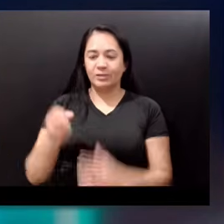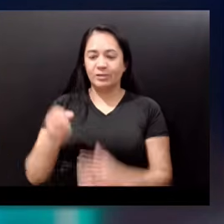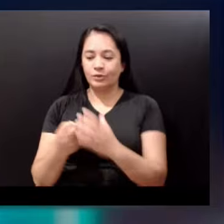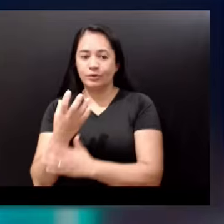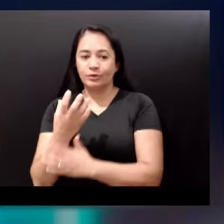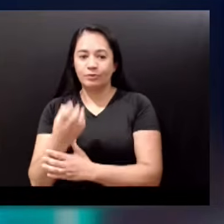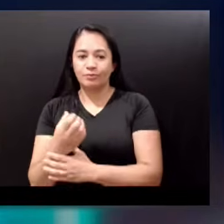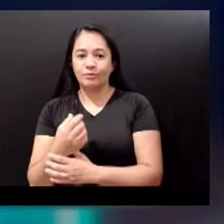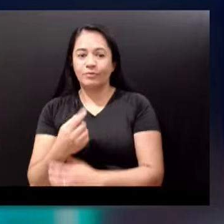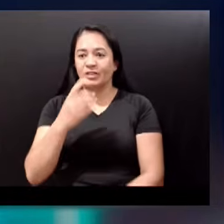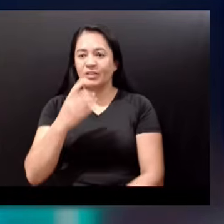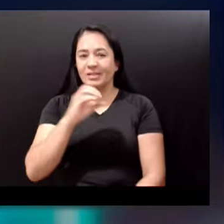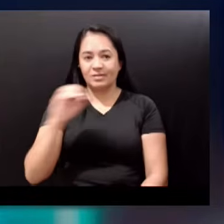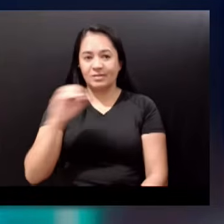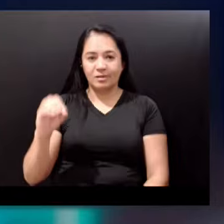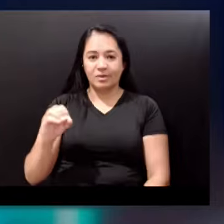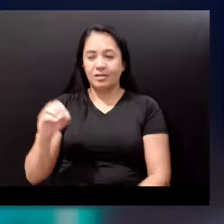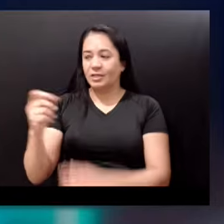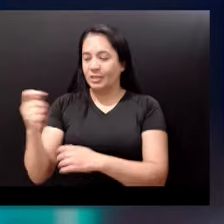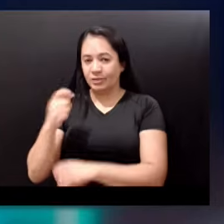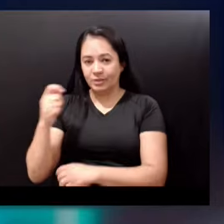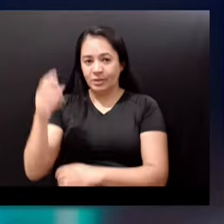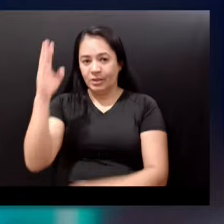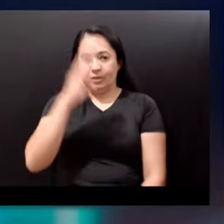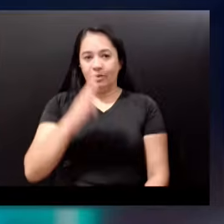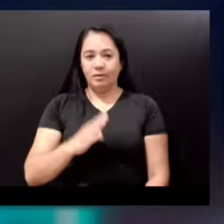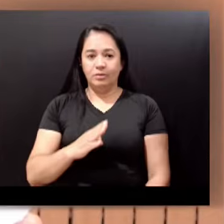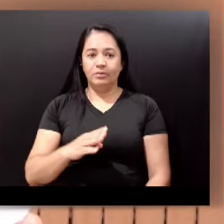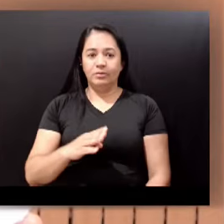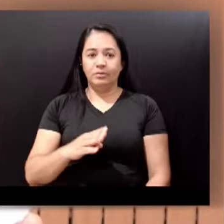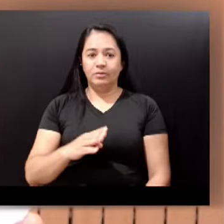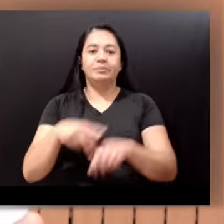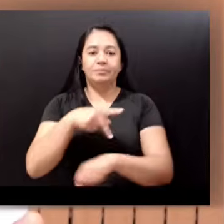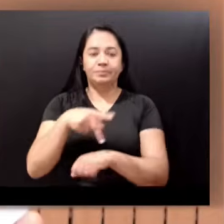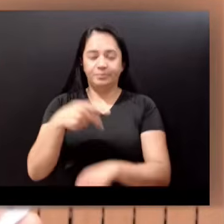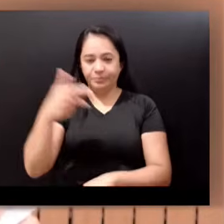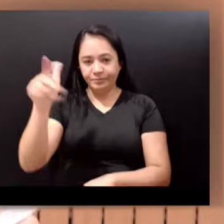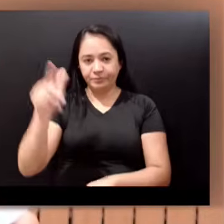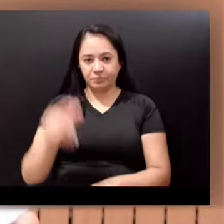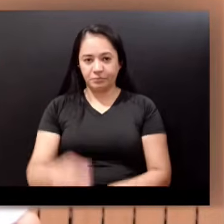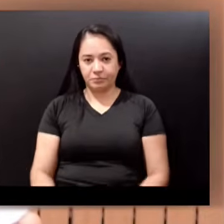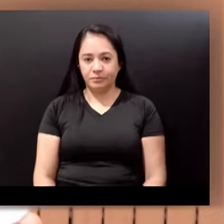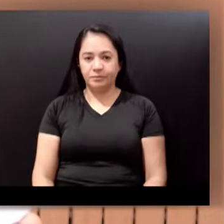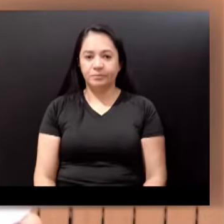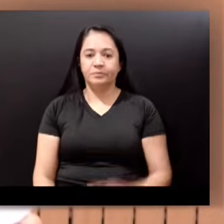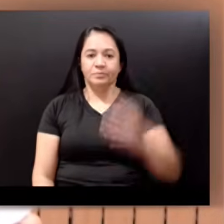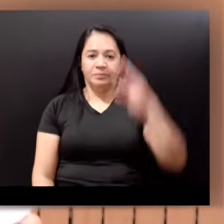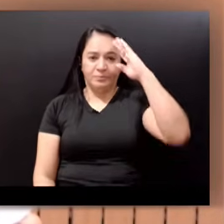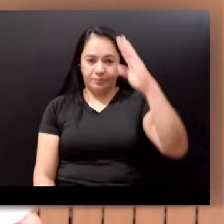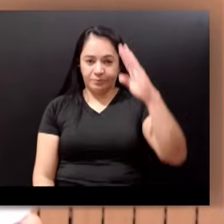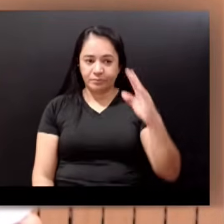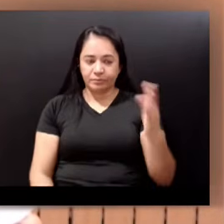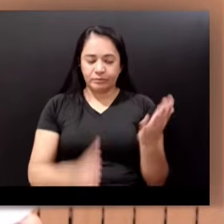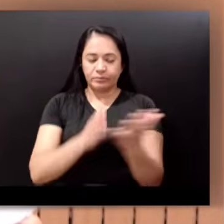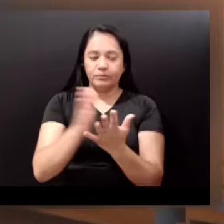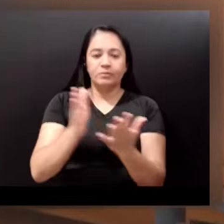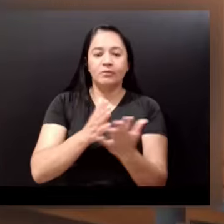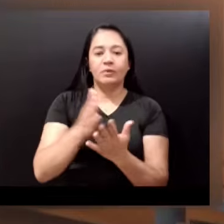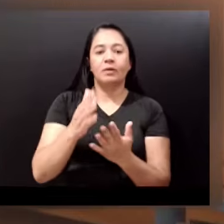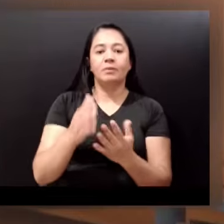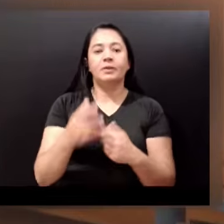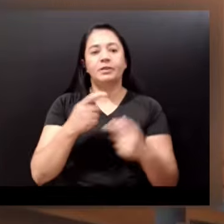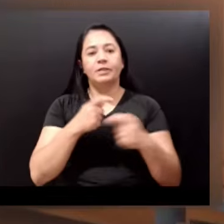instituições brasileiras e internacionais e vai estabelecer princípios e diretrizes para a gestão urbanística